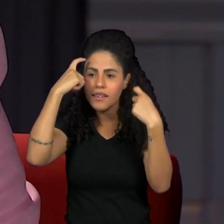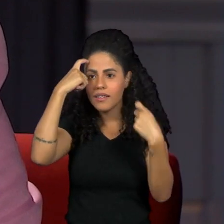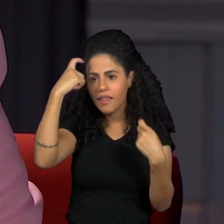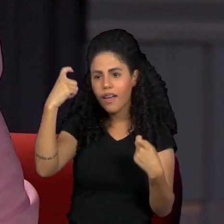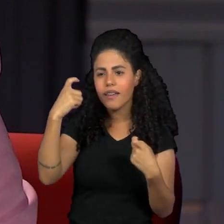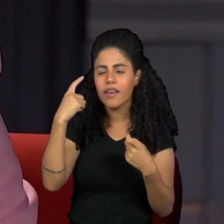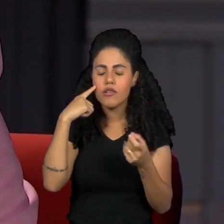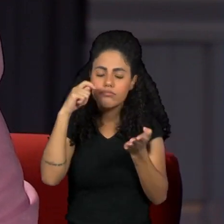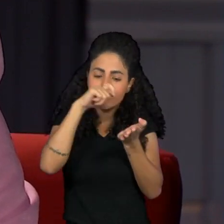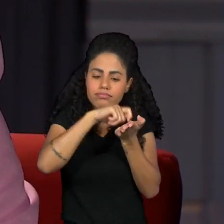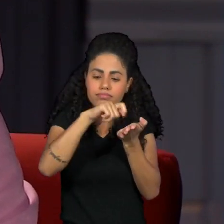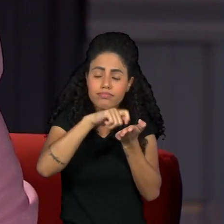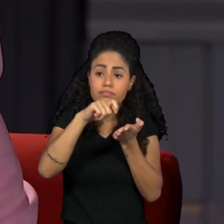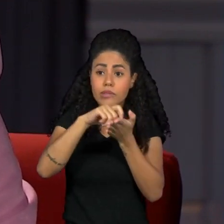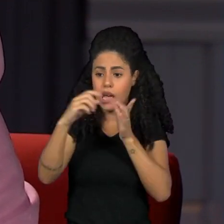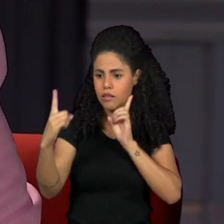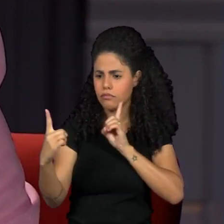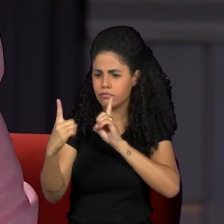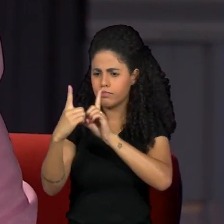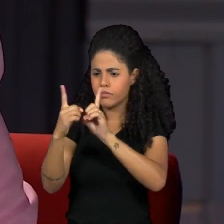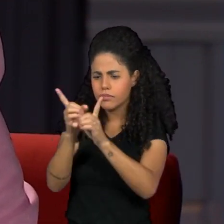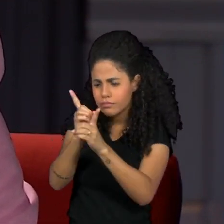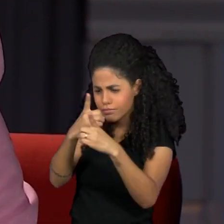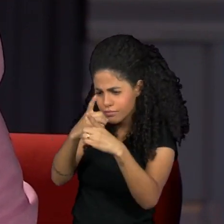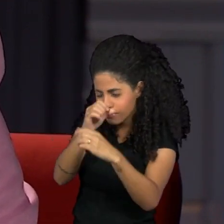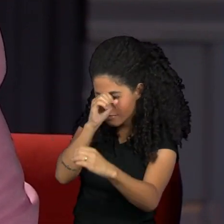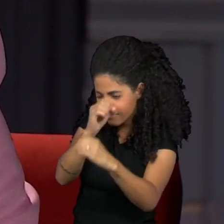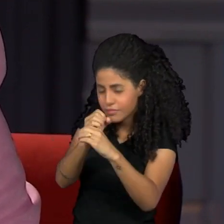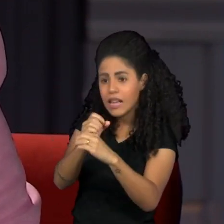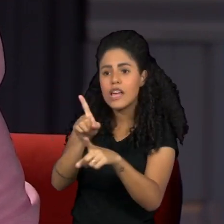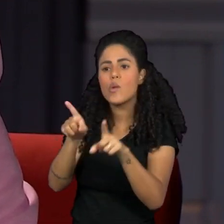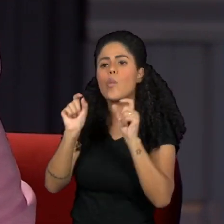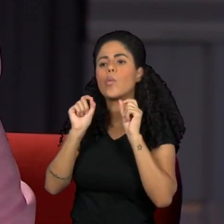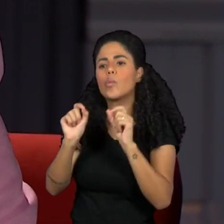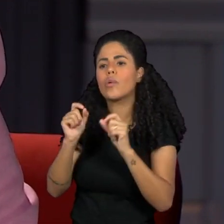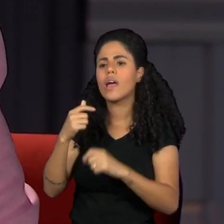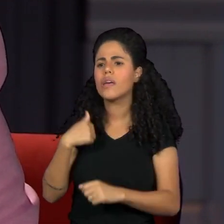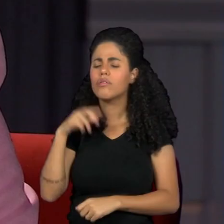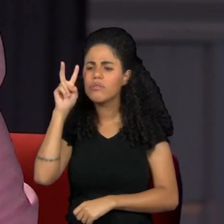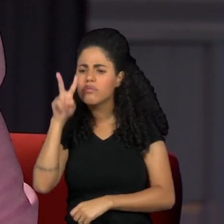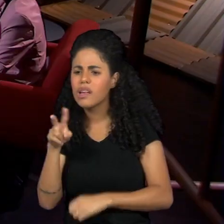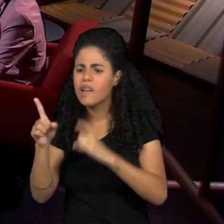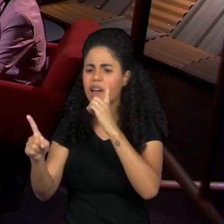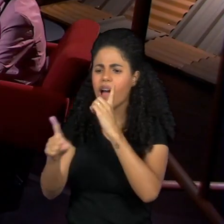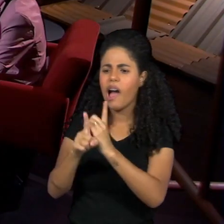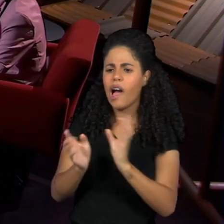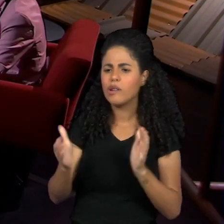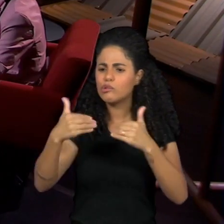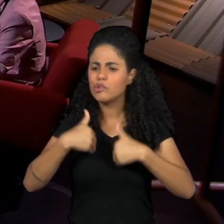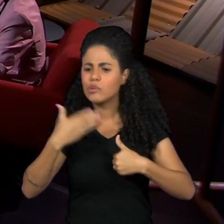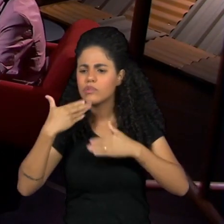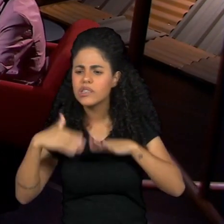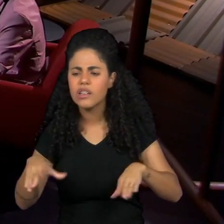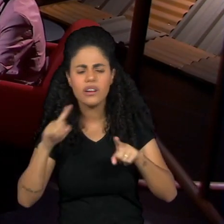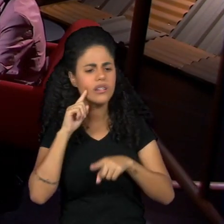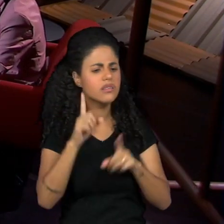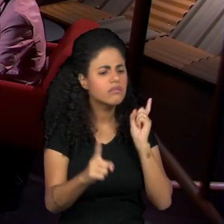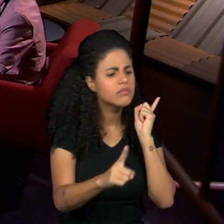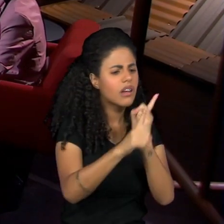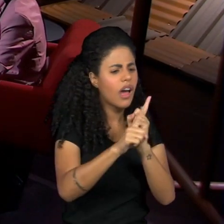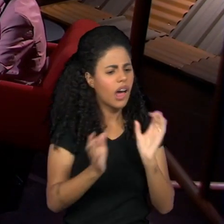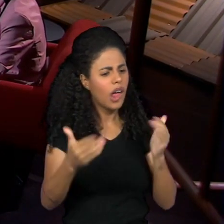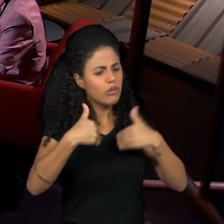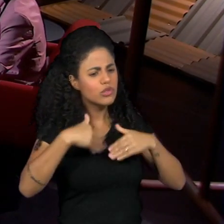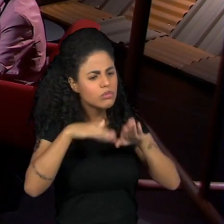eu recebi meu diagnóstico, eu fui para a internet e eu só encontrava autismo infantil. Eu falei, cara, ninguém fala de autismo